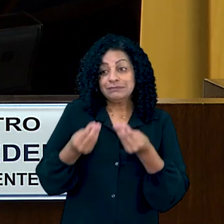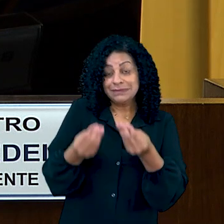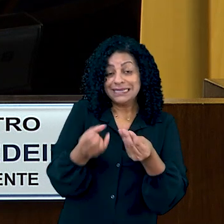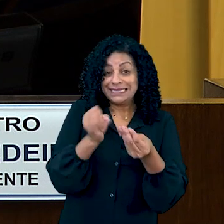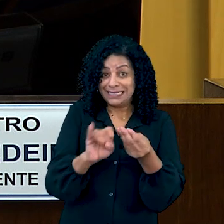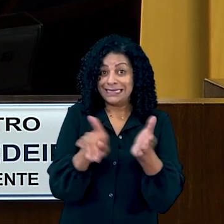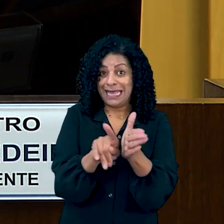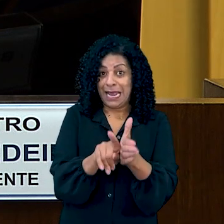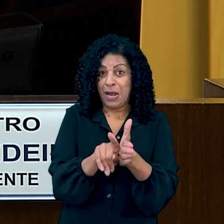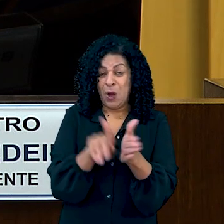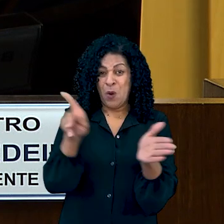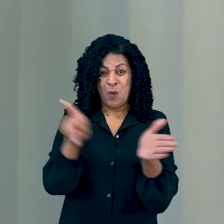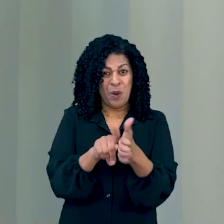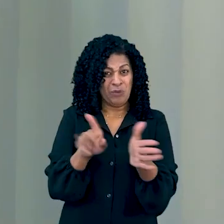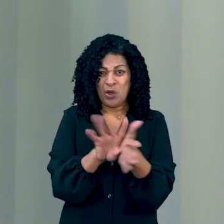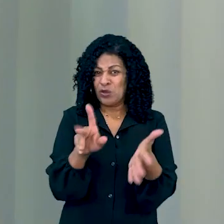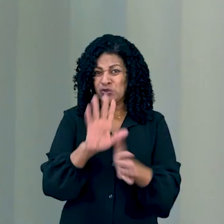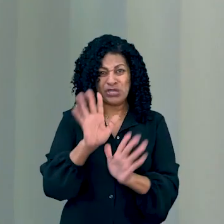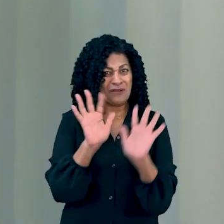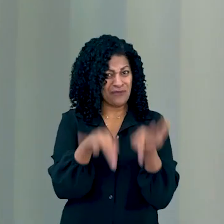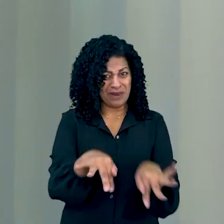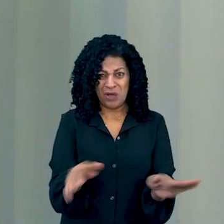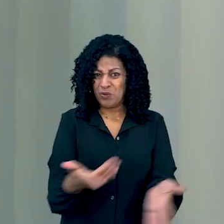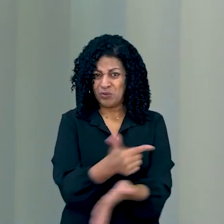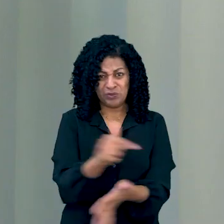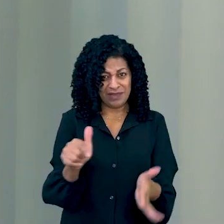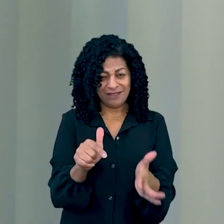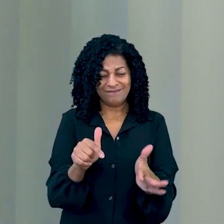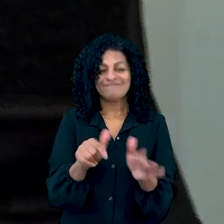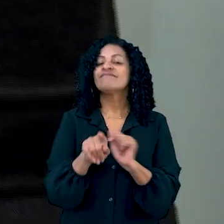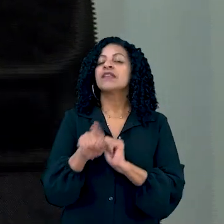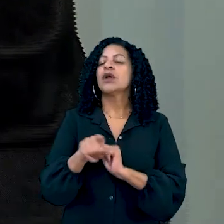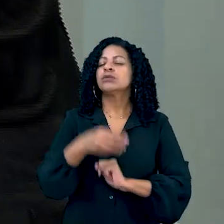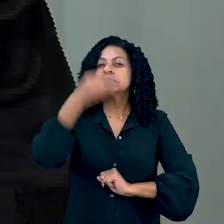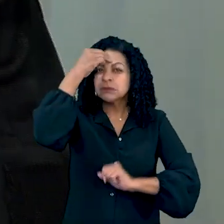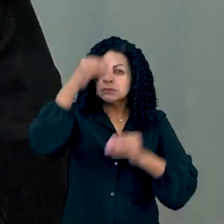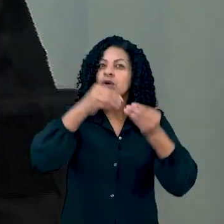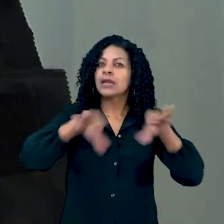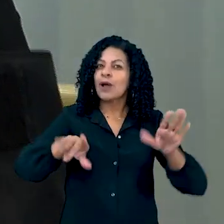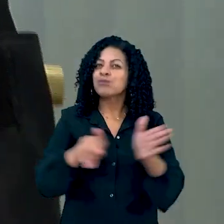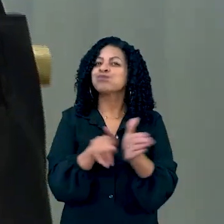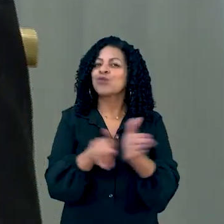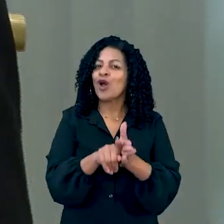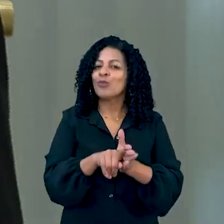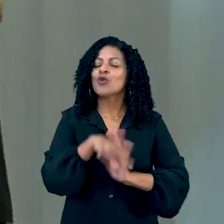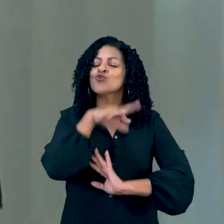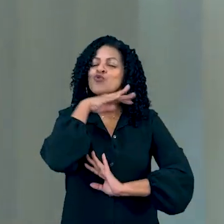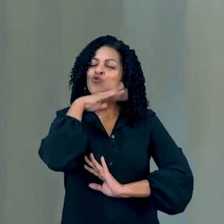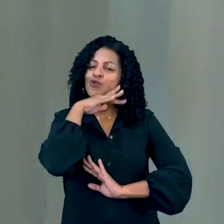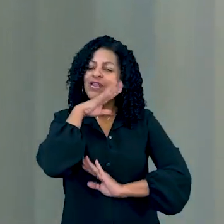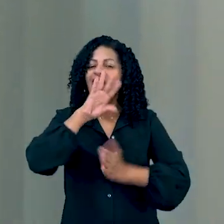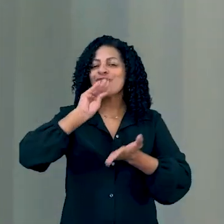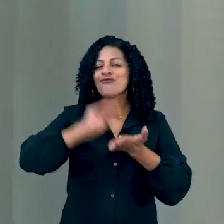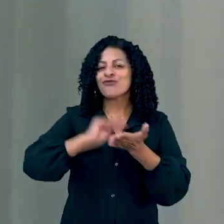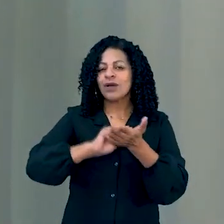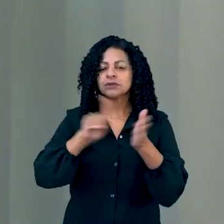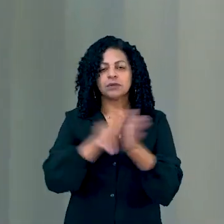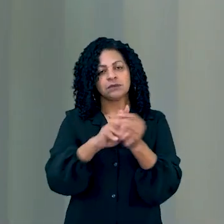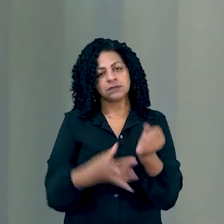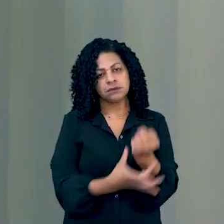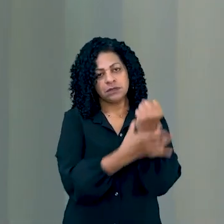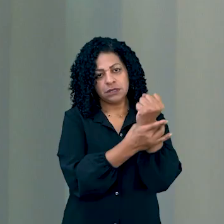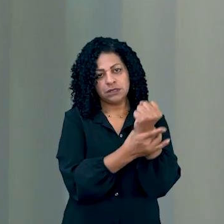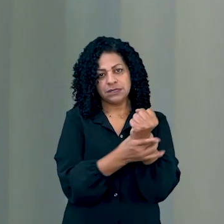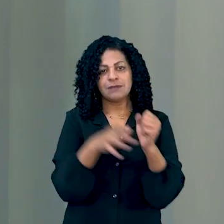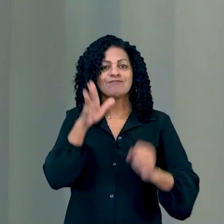de fornecimento inadequado de colete balístico, o dano moral é presumido, pois resulta diretamente da falta de